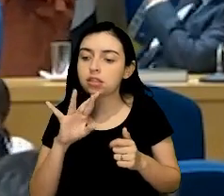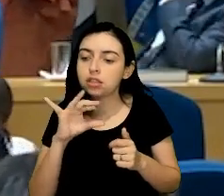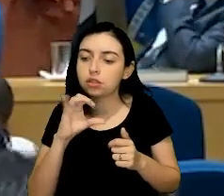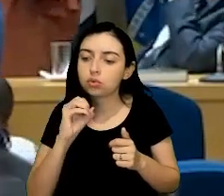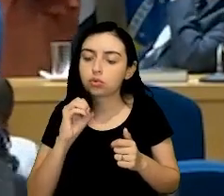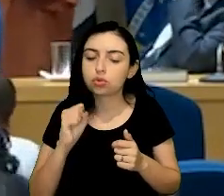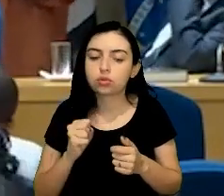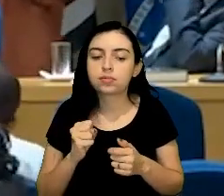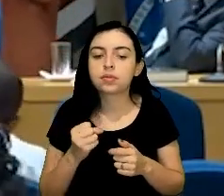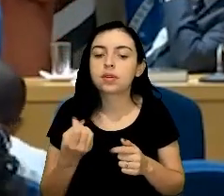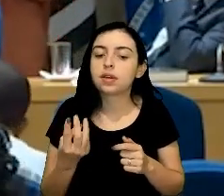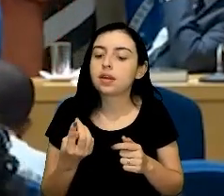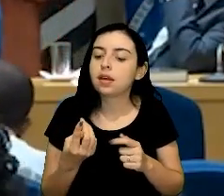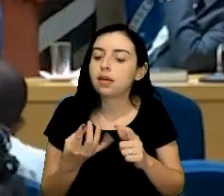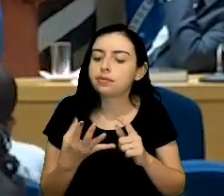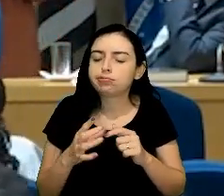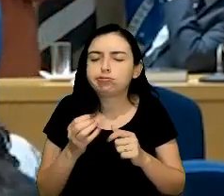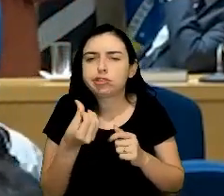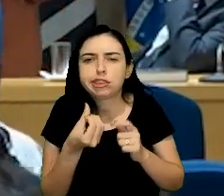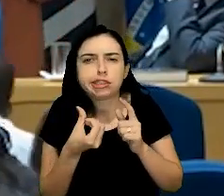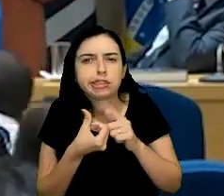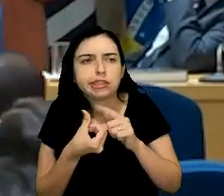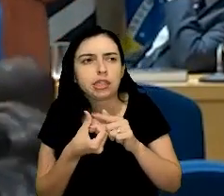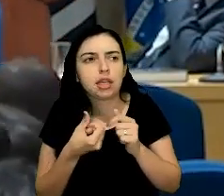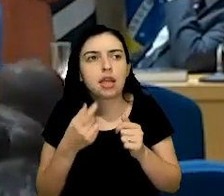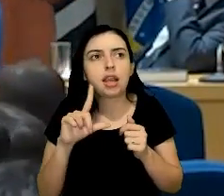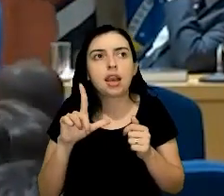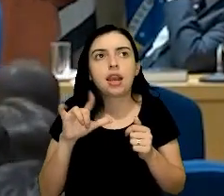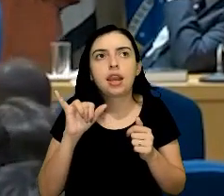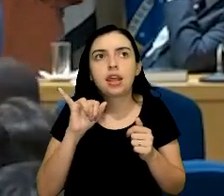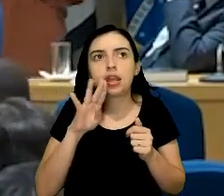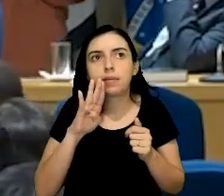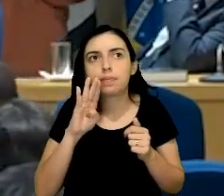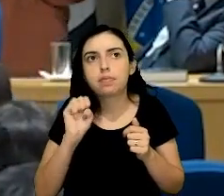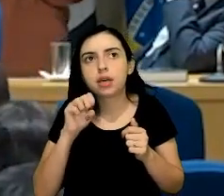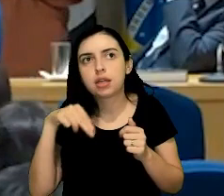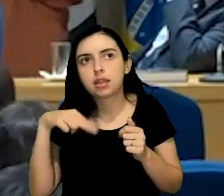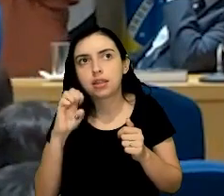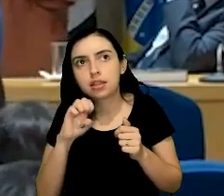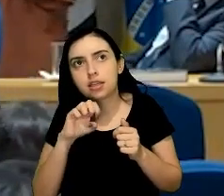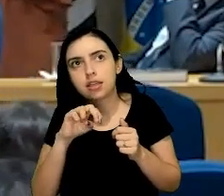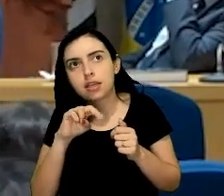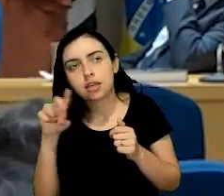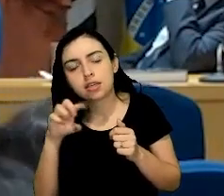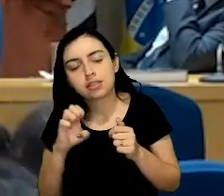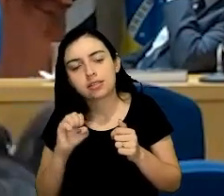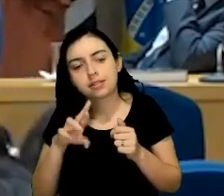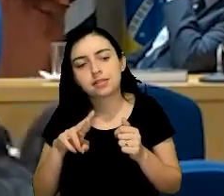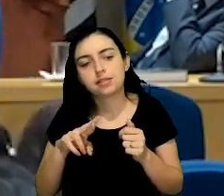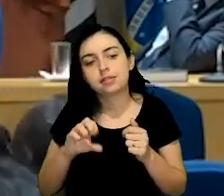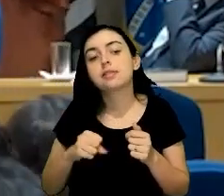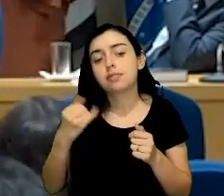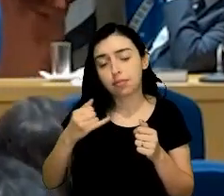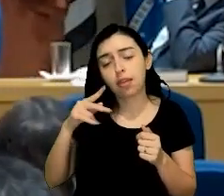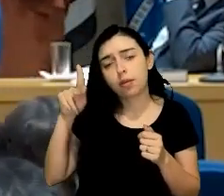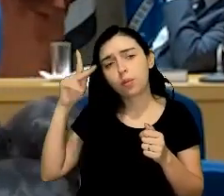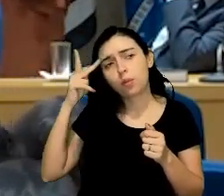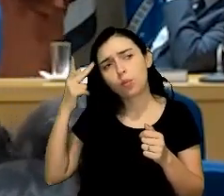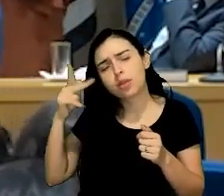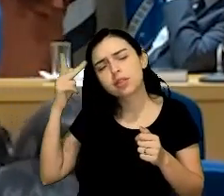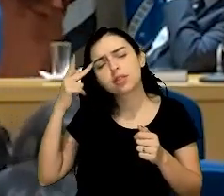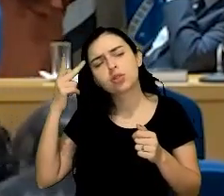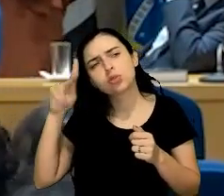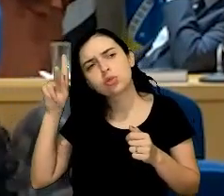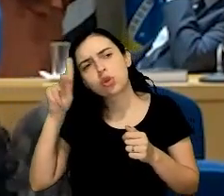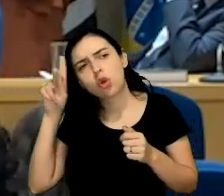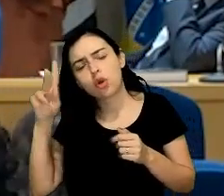Libaneses. Então, no caso dos sírios e dos libaneses, como nós temos sim uma raiz histórica, necessariamente, tirando